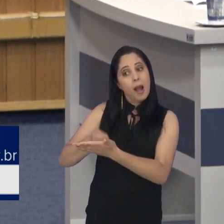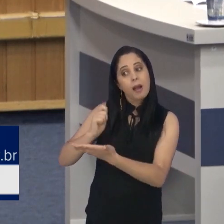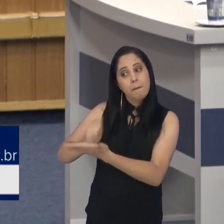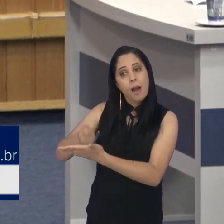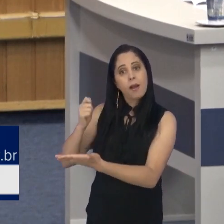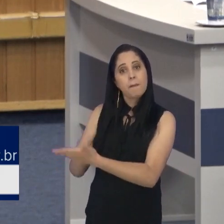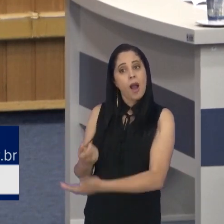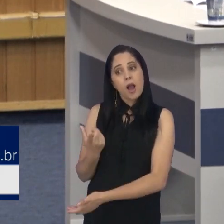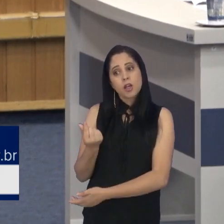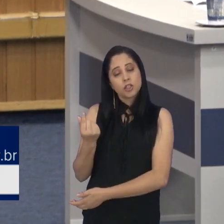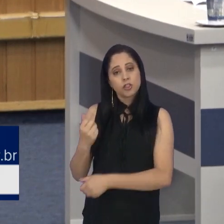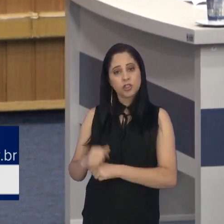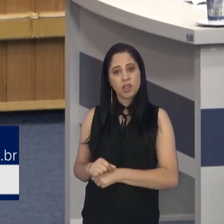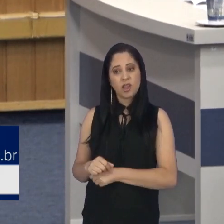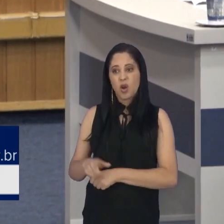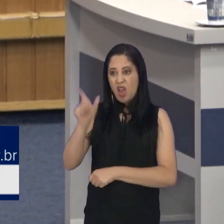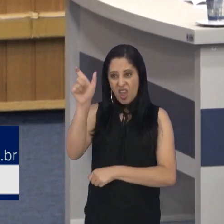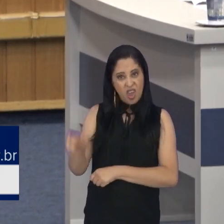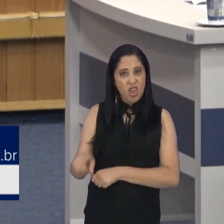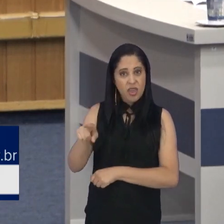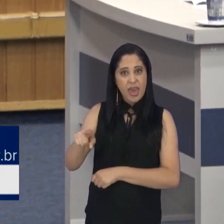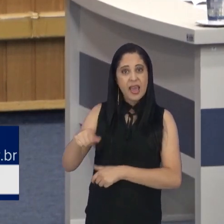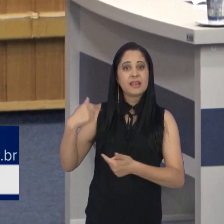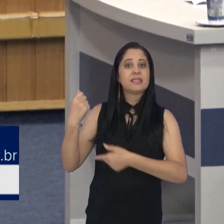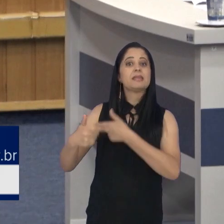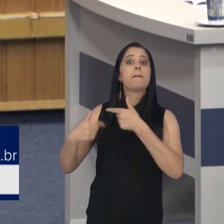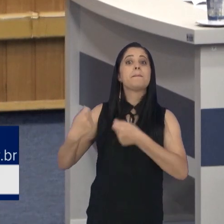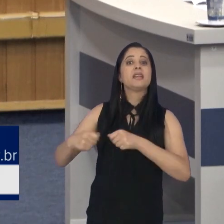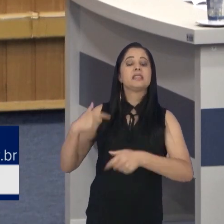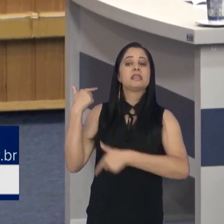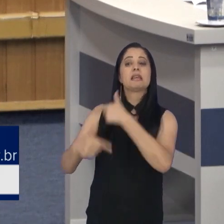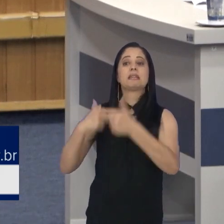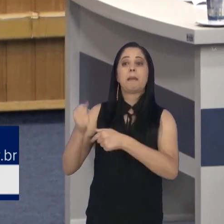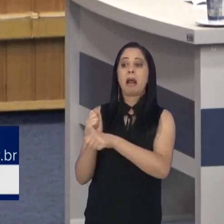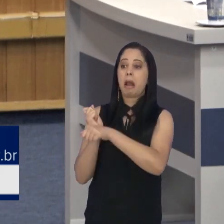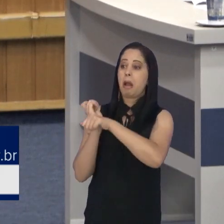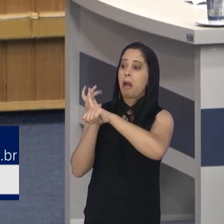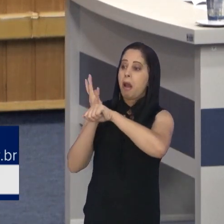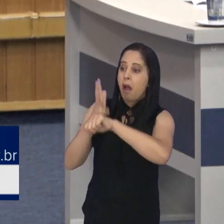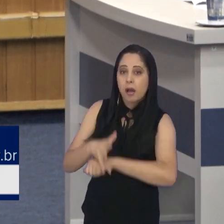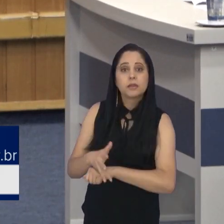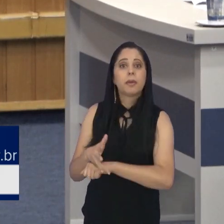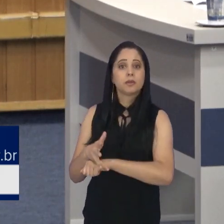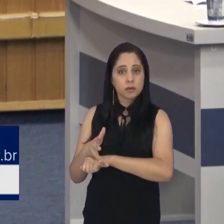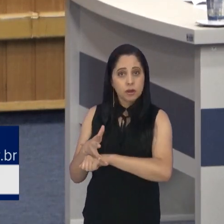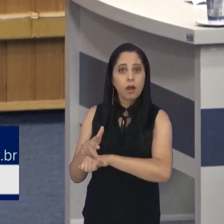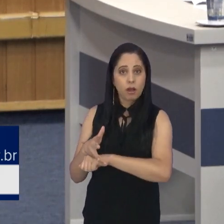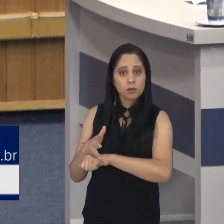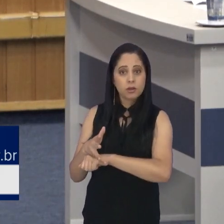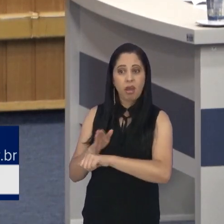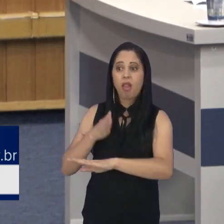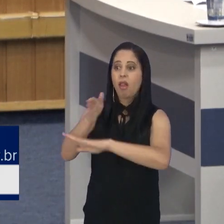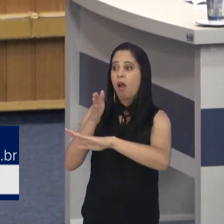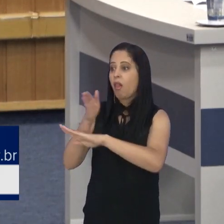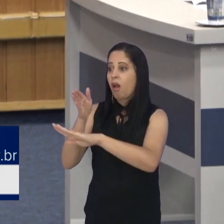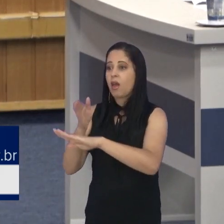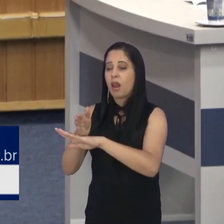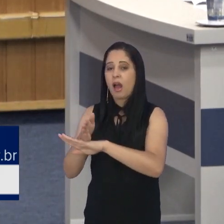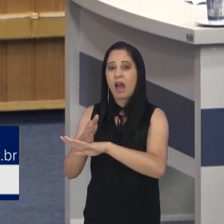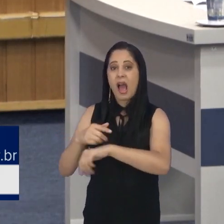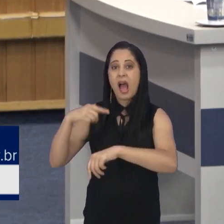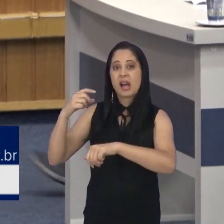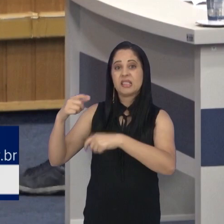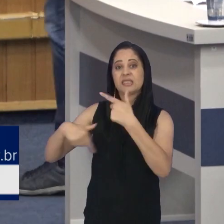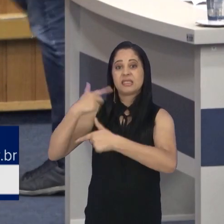são obrigados a se levantar de noite, por causa que tem que socorrer a população, serviço essencial, e vai para o banco de horas. E